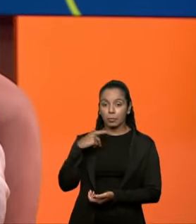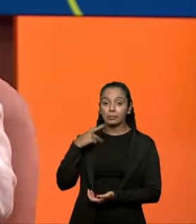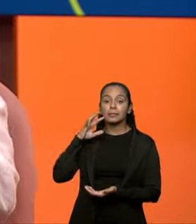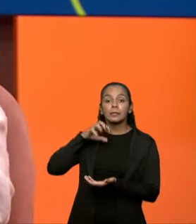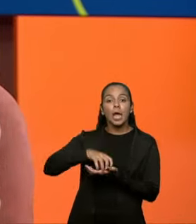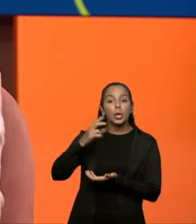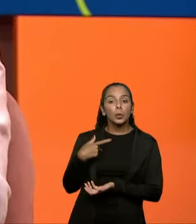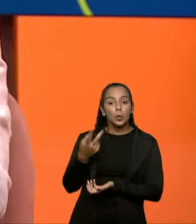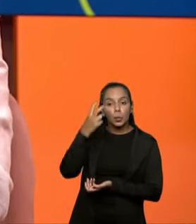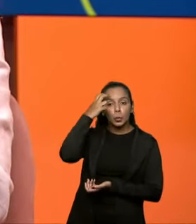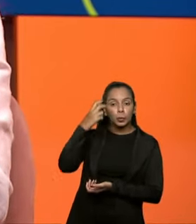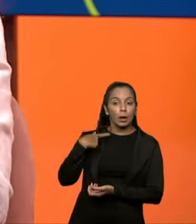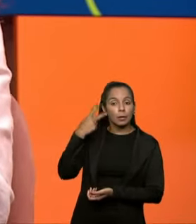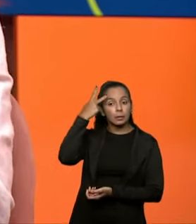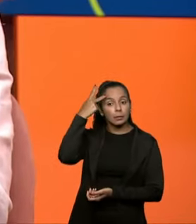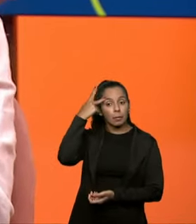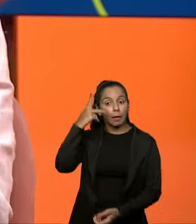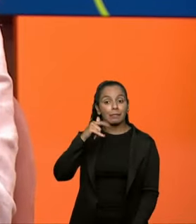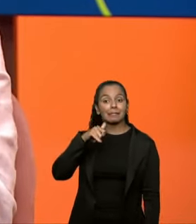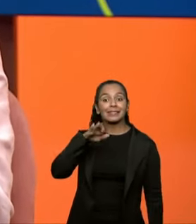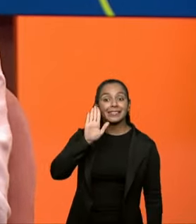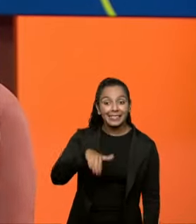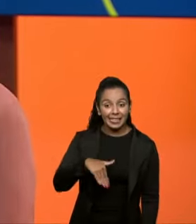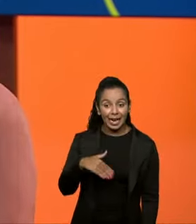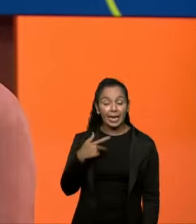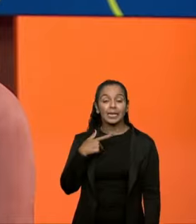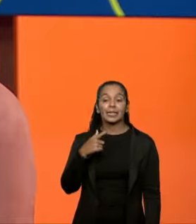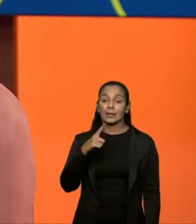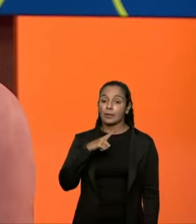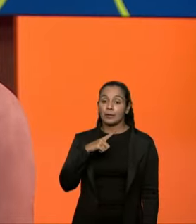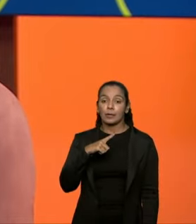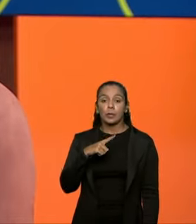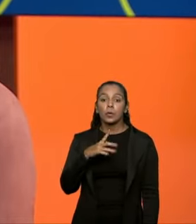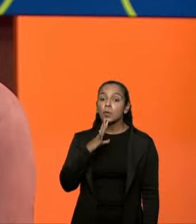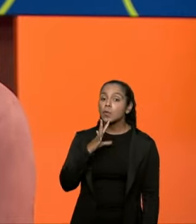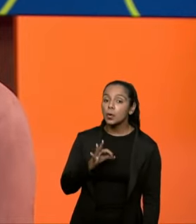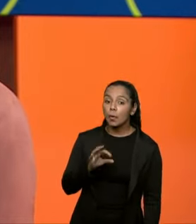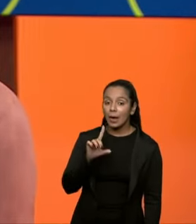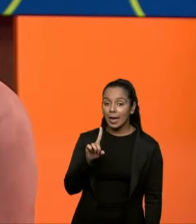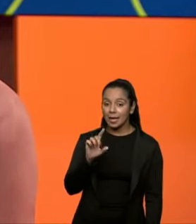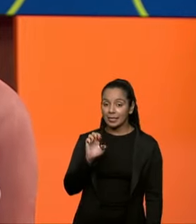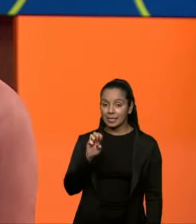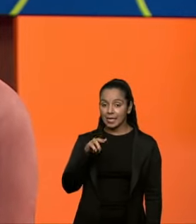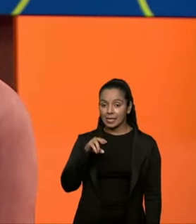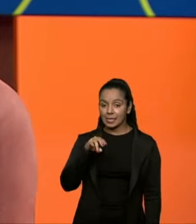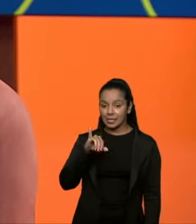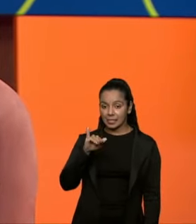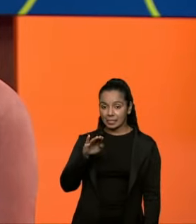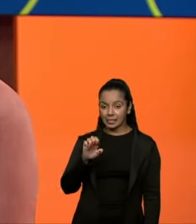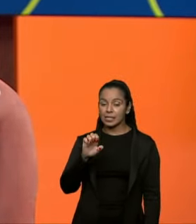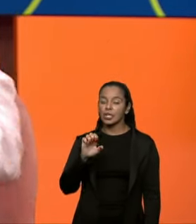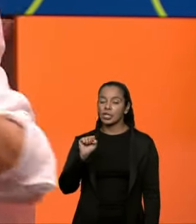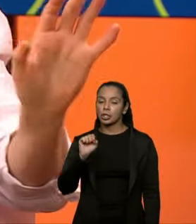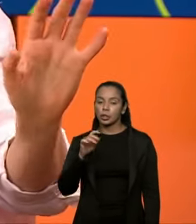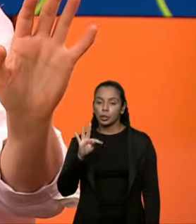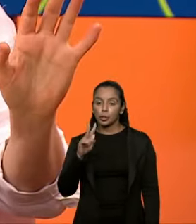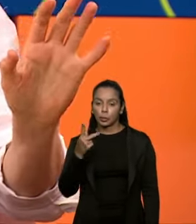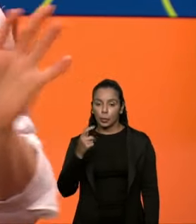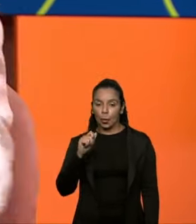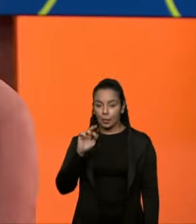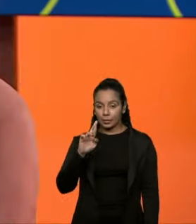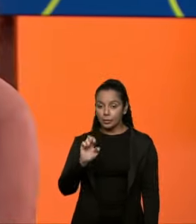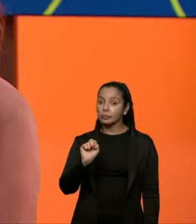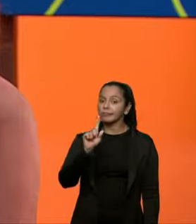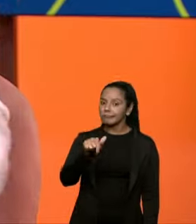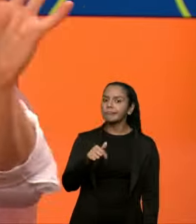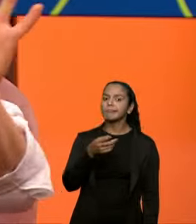Paulo. Pra quem comete o pecado de ainda não conhecer a Denise Stoclo, se você sabe, ela é um acontecimento.